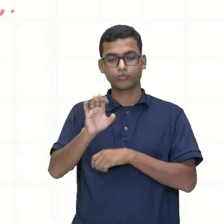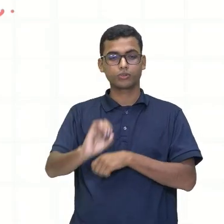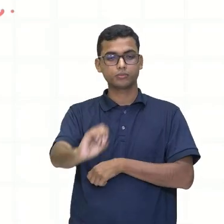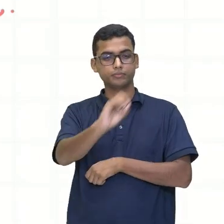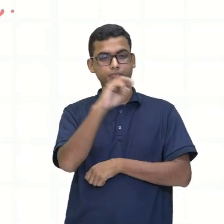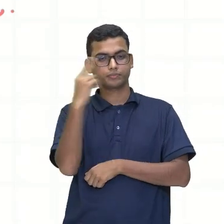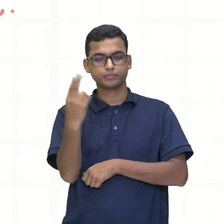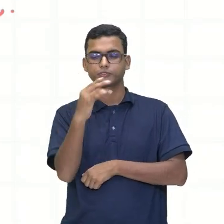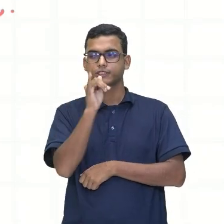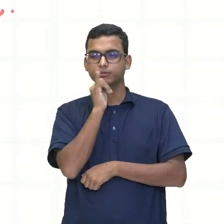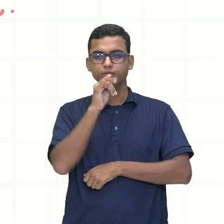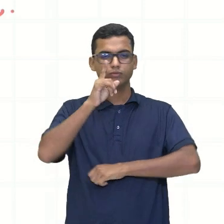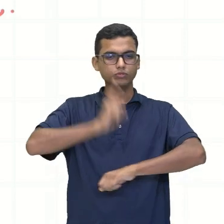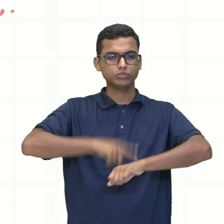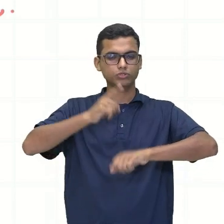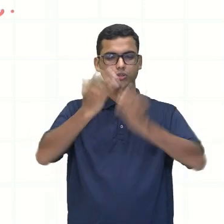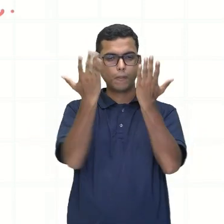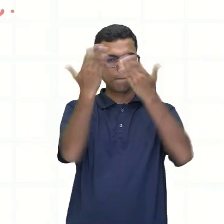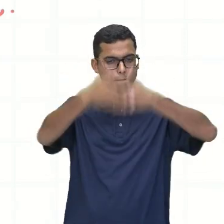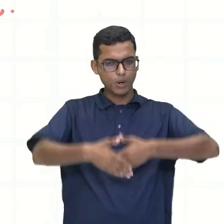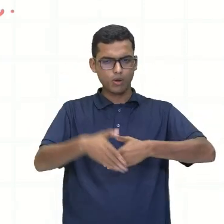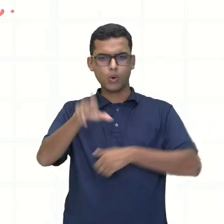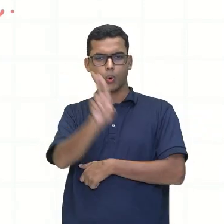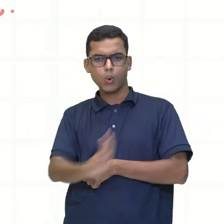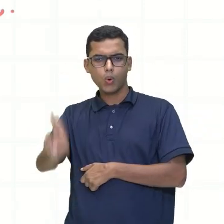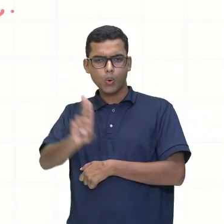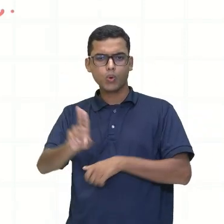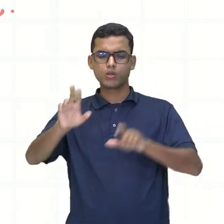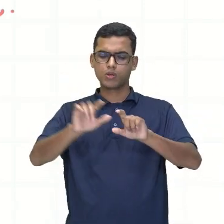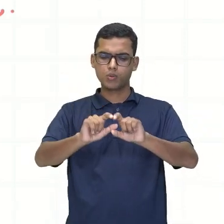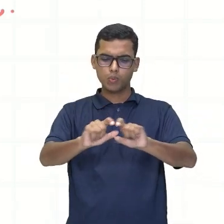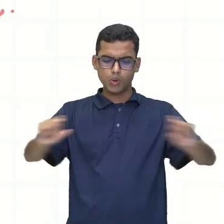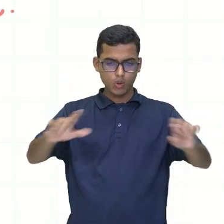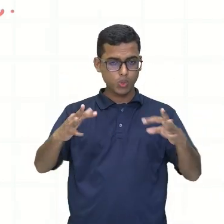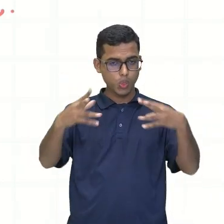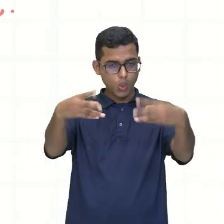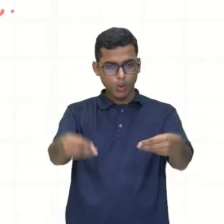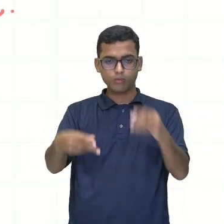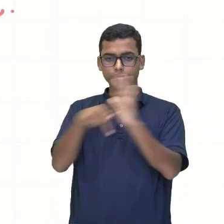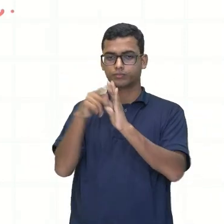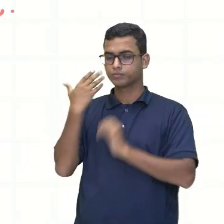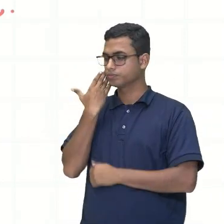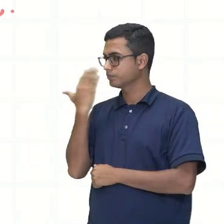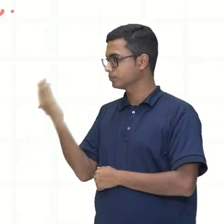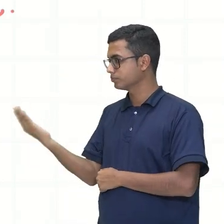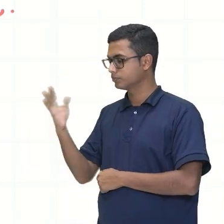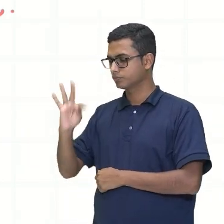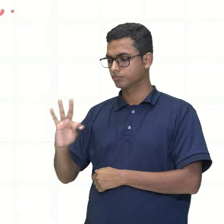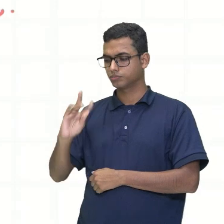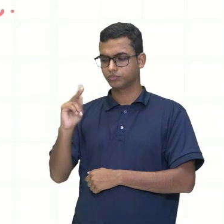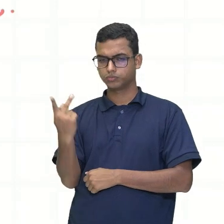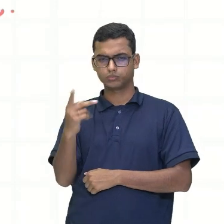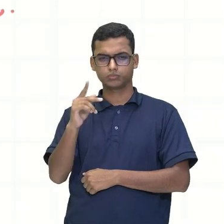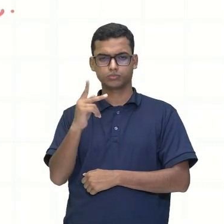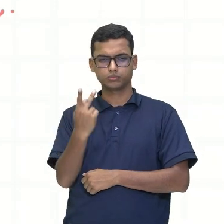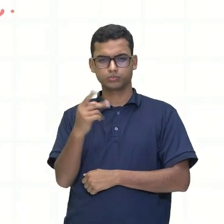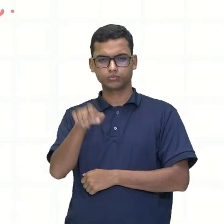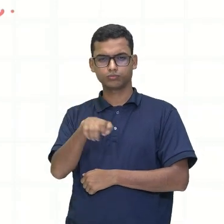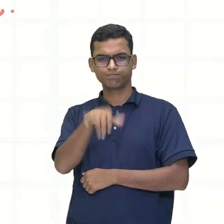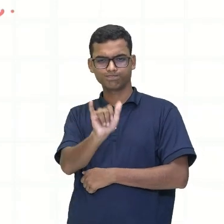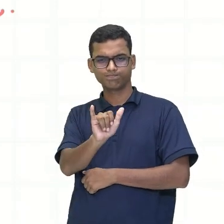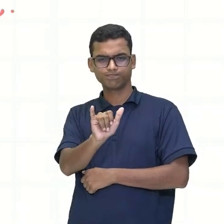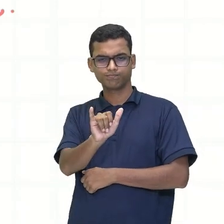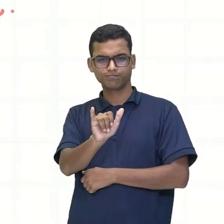você usa a forma completa. They went. Por que foi went aqui,